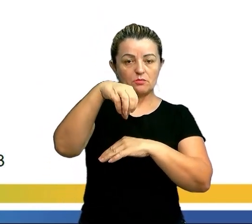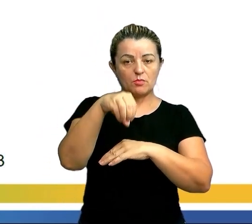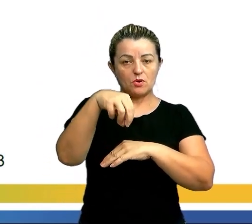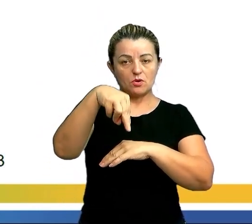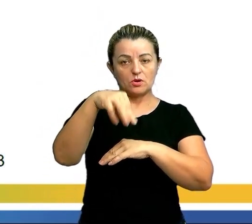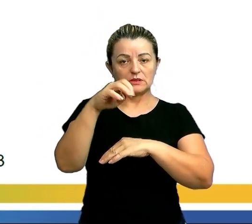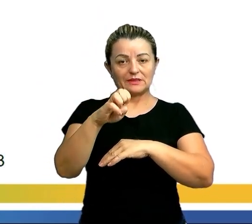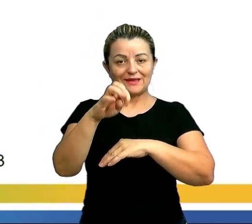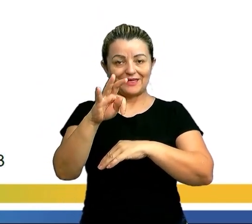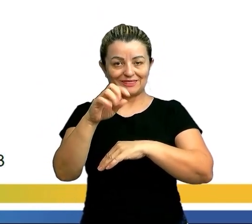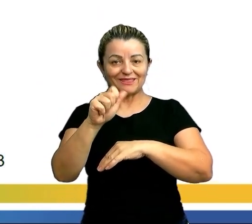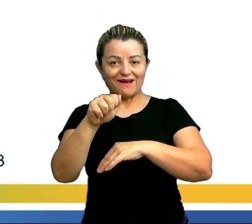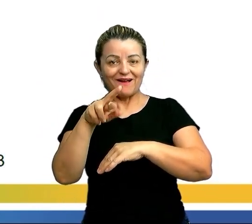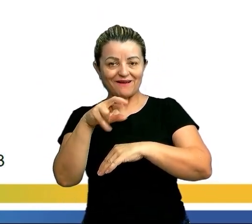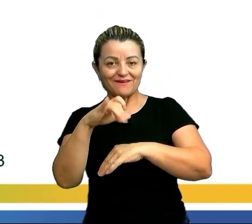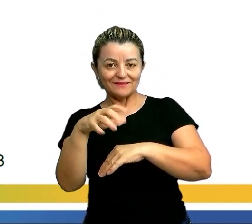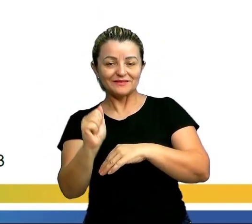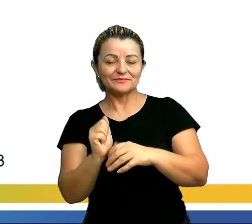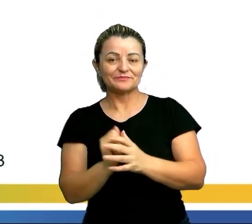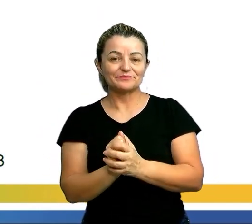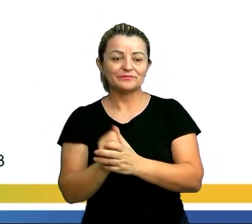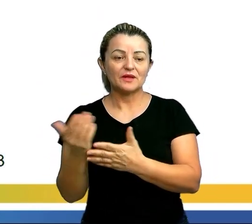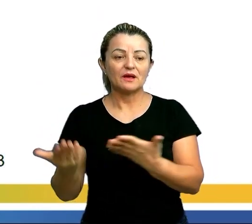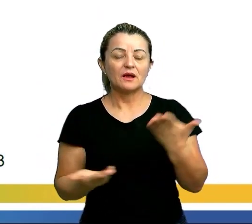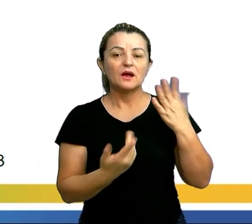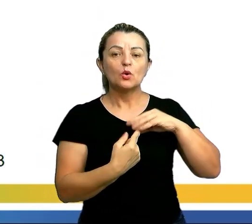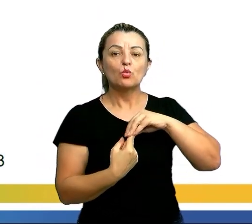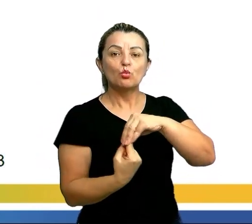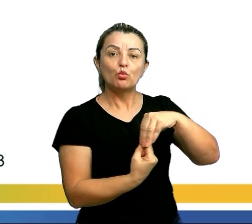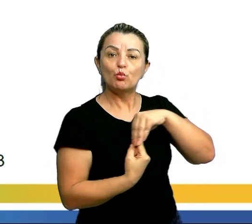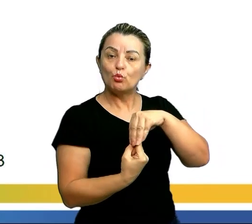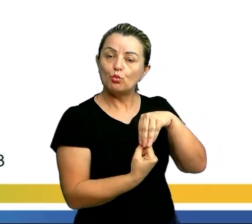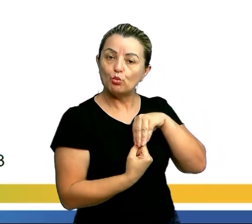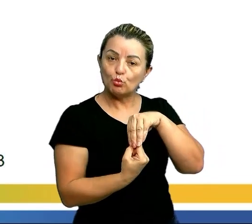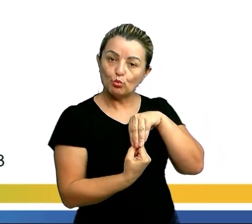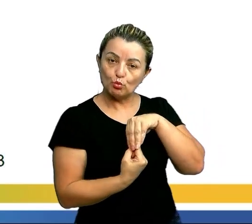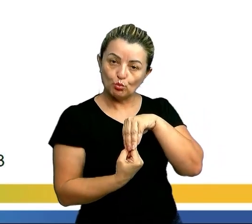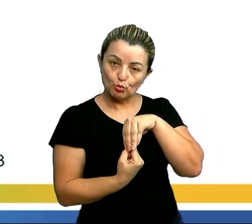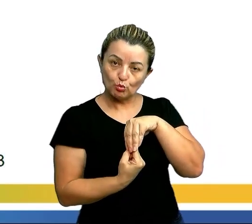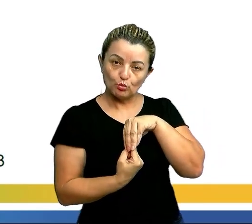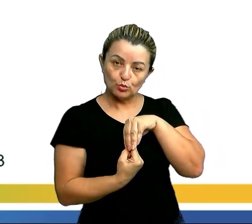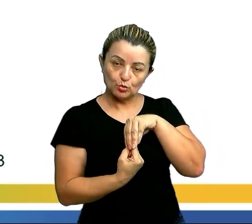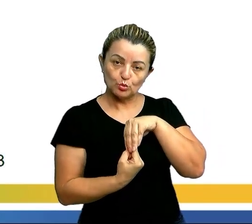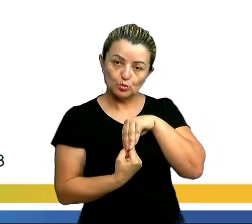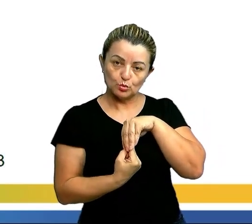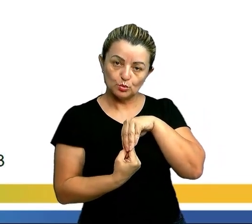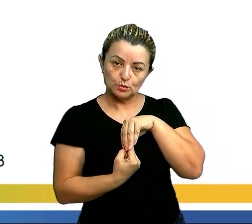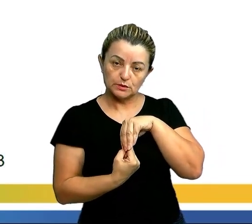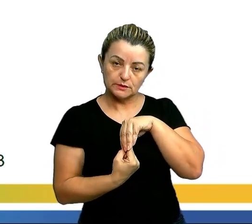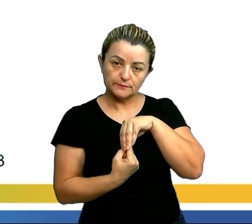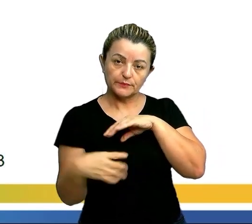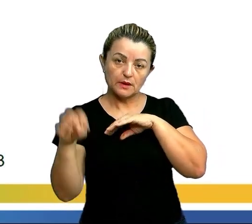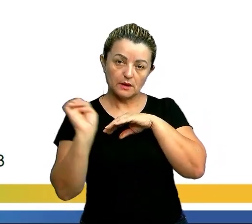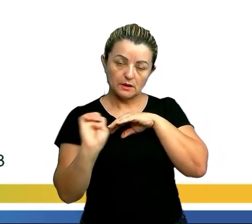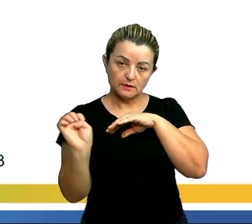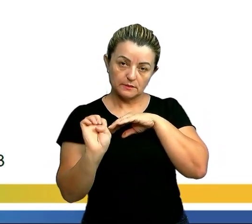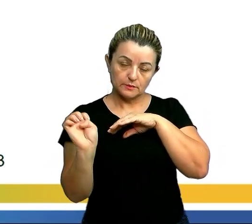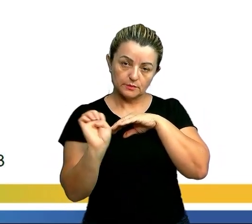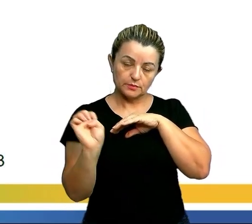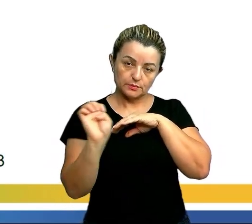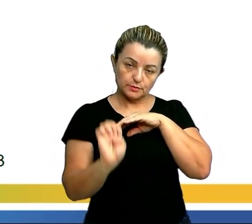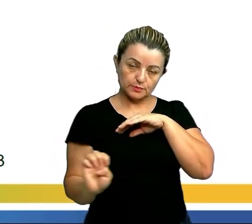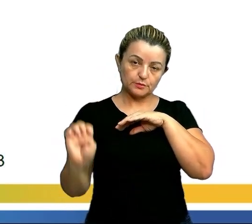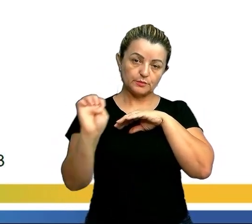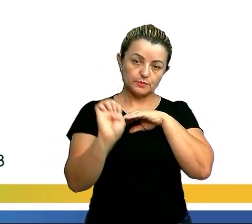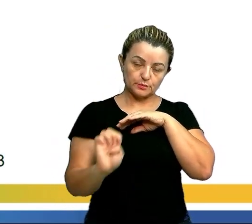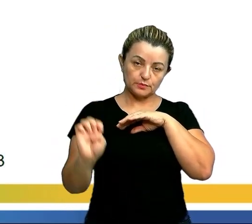Monetária, na qual única e exclusivamente até o presente momento a União Europeia é o único dos